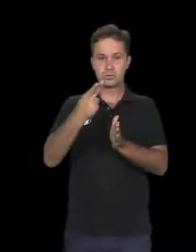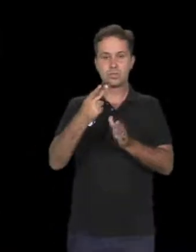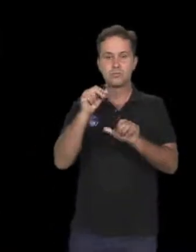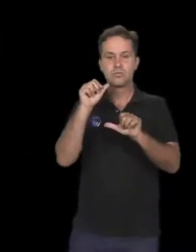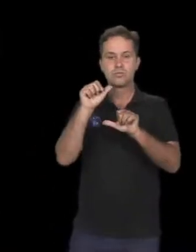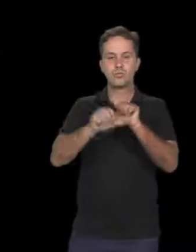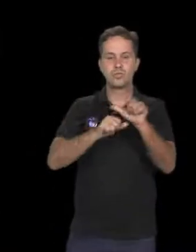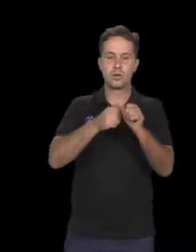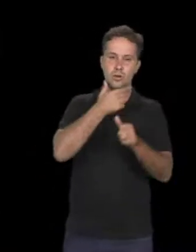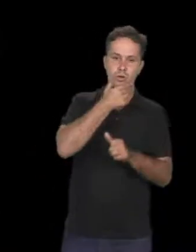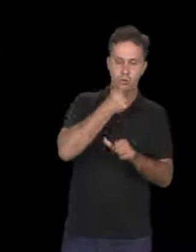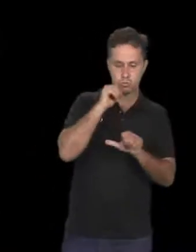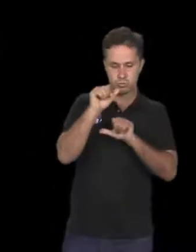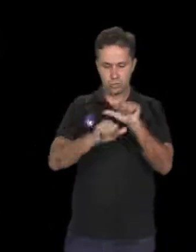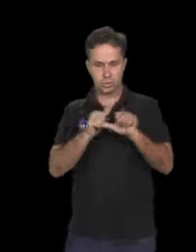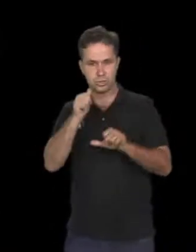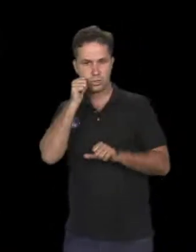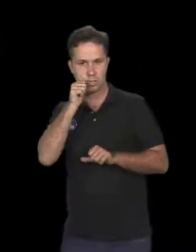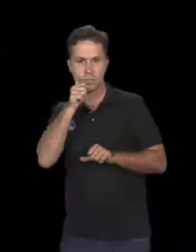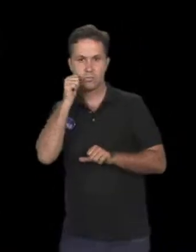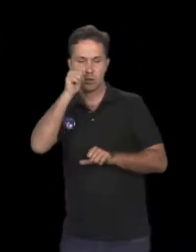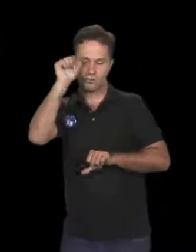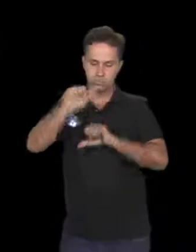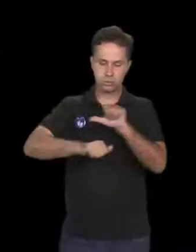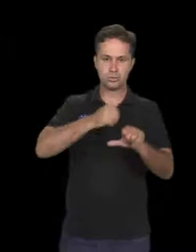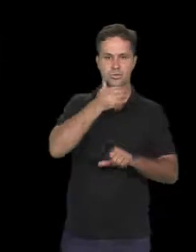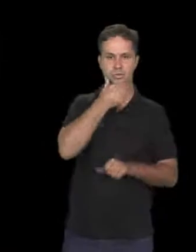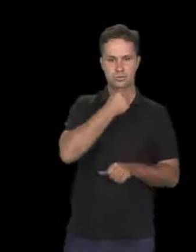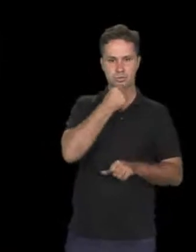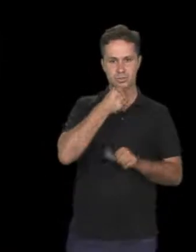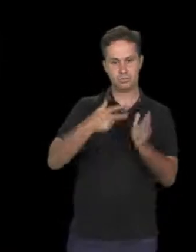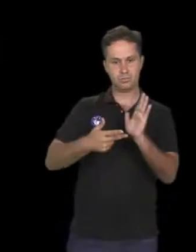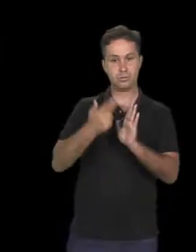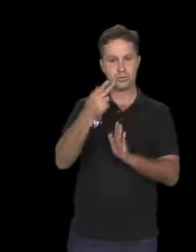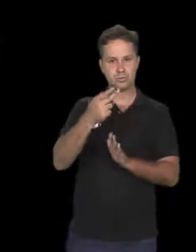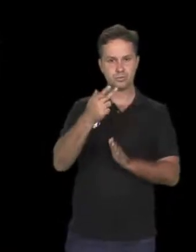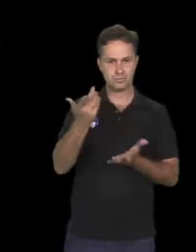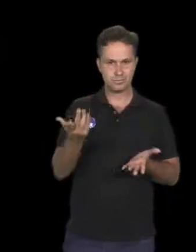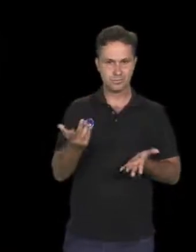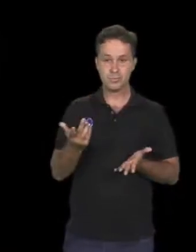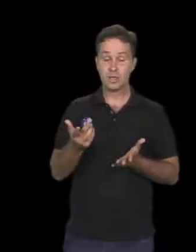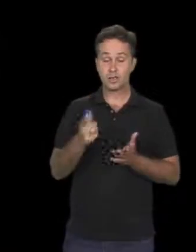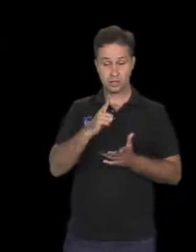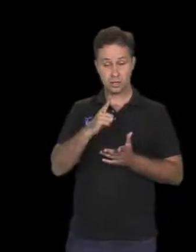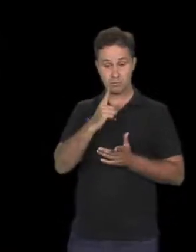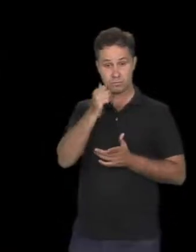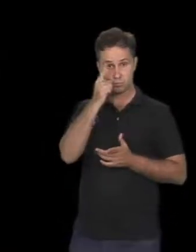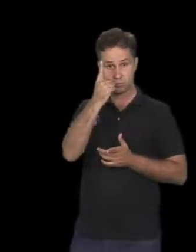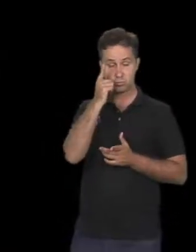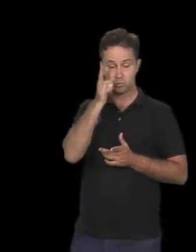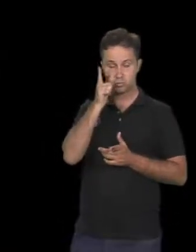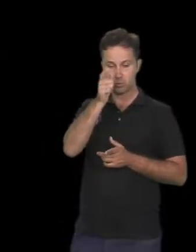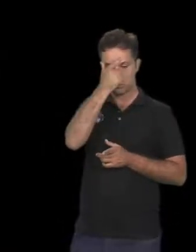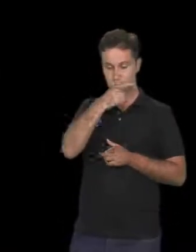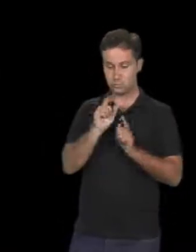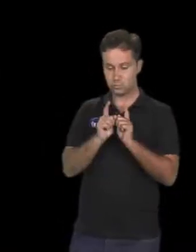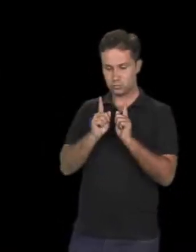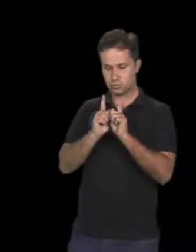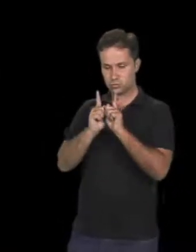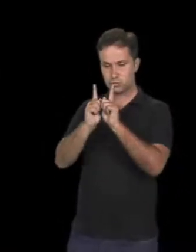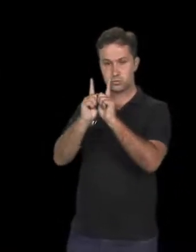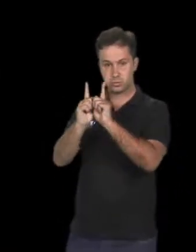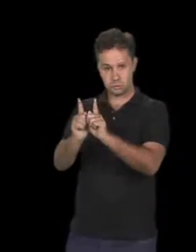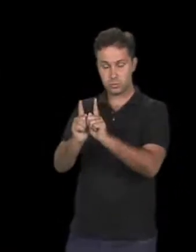repórter, acompanhou ele por muito tempo, assistiu na sala de cirurgia a uma dessas operações, descreve com uma riqueza de